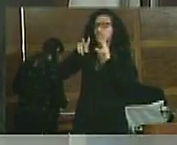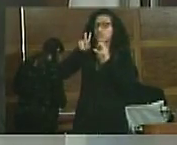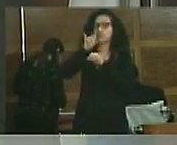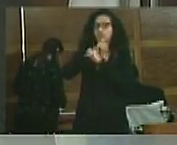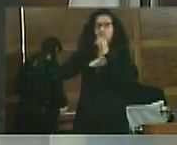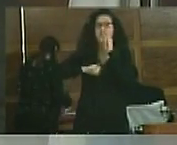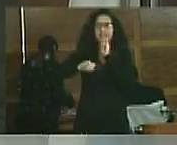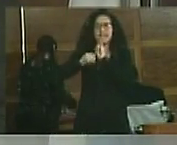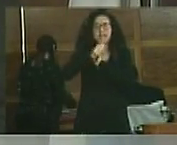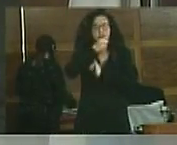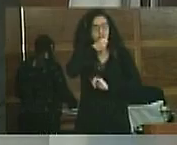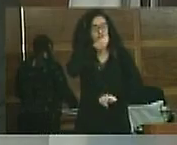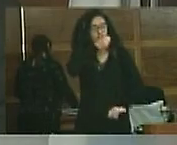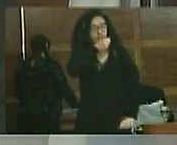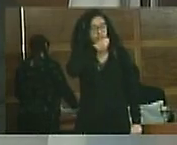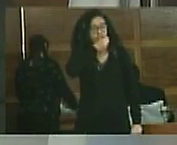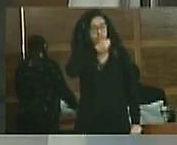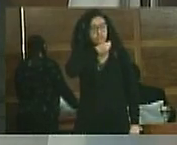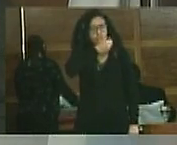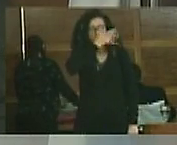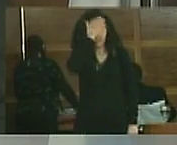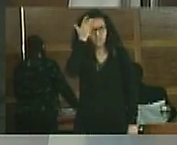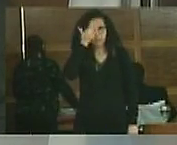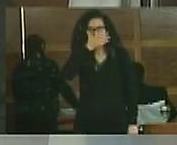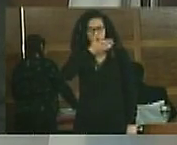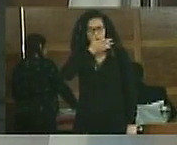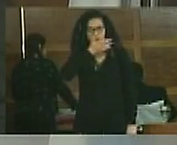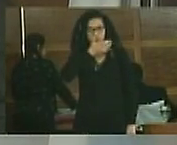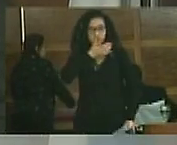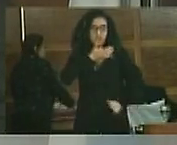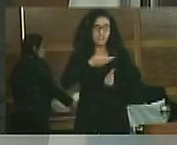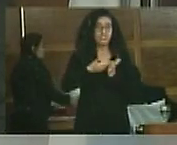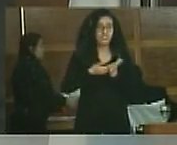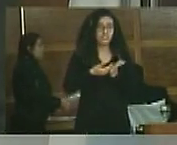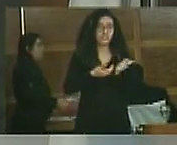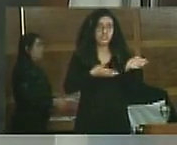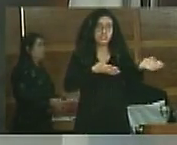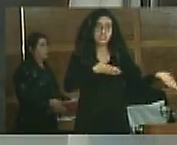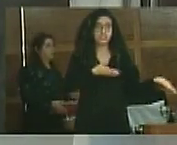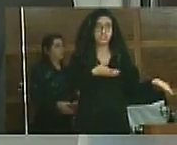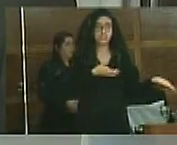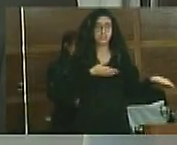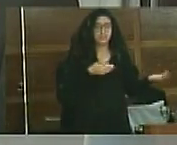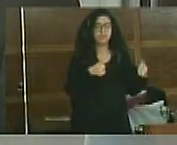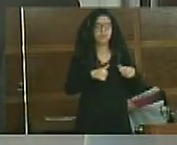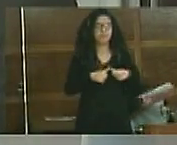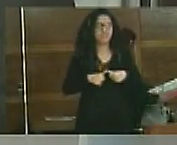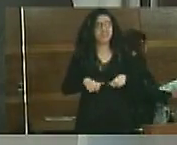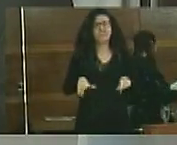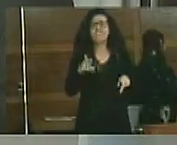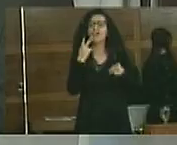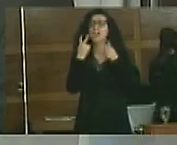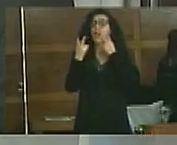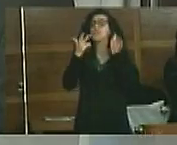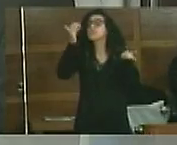as entrevistas, esses esquerdistas, fascistas, ficam ainda achando o culpado,